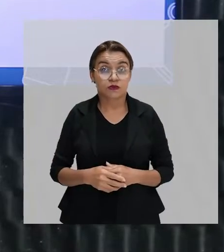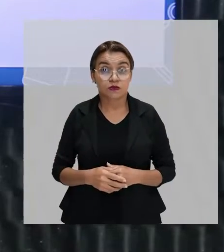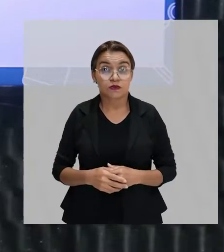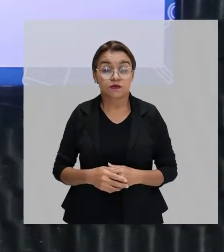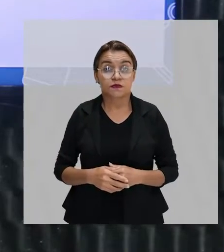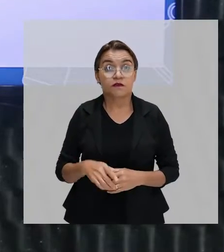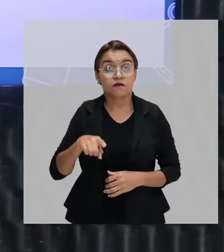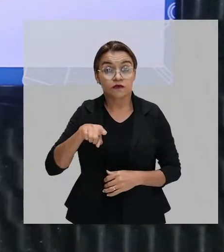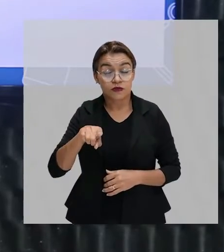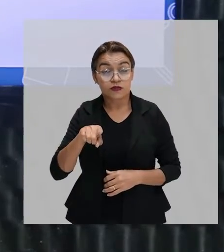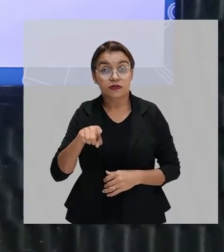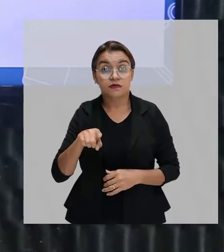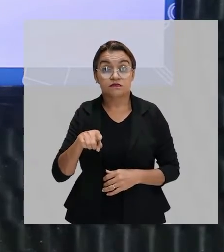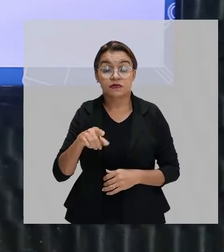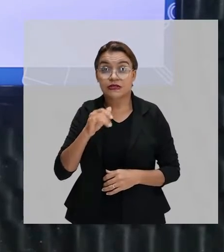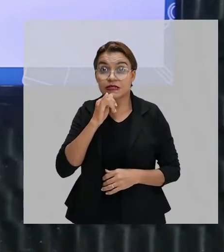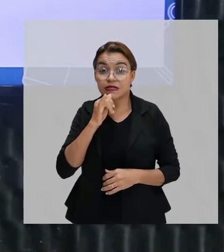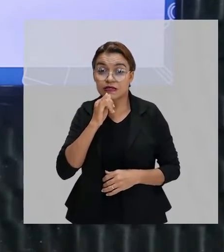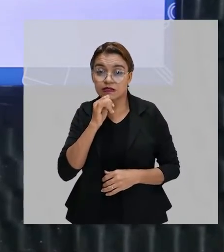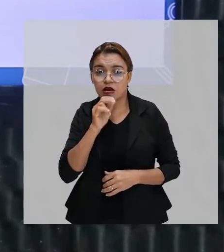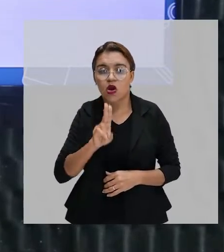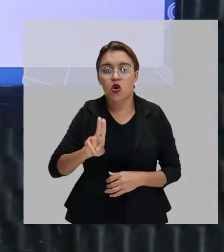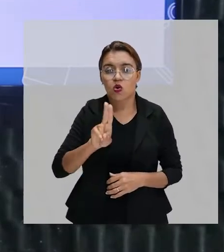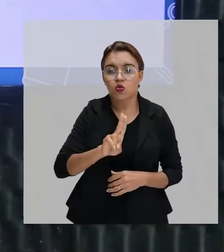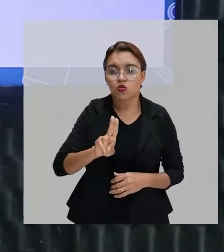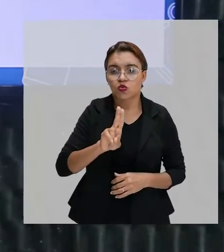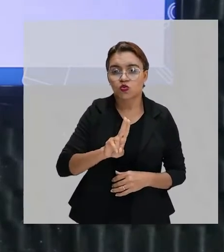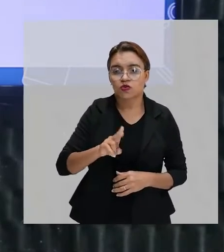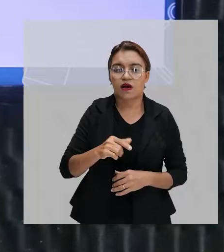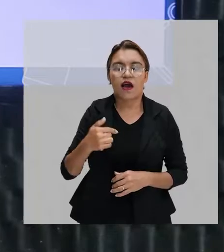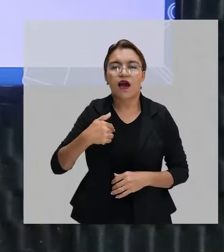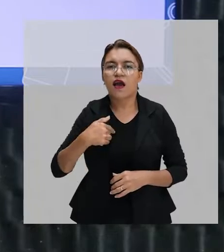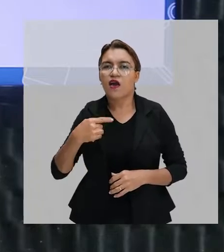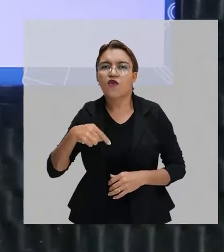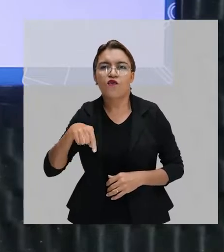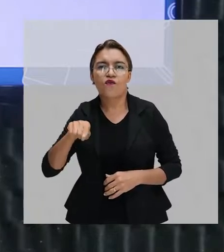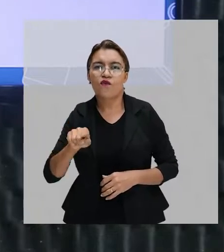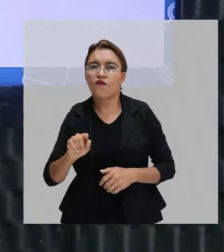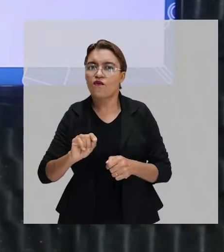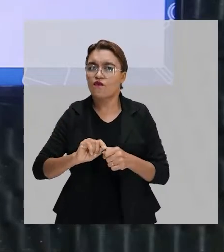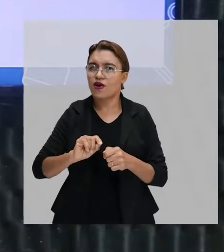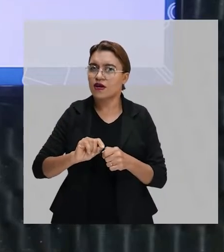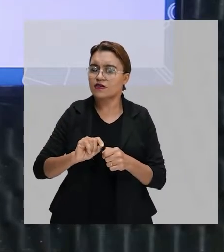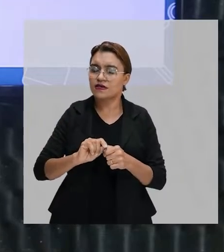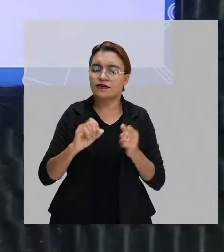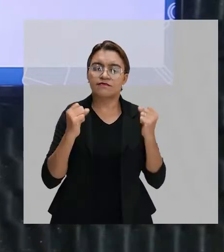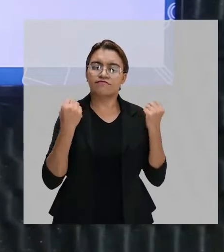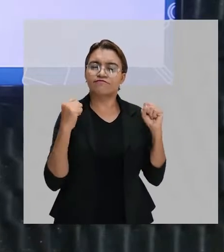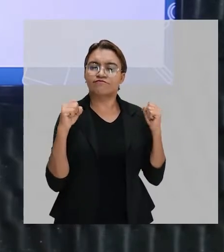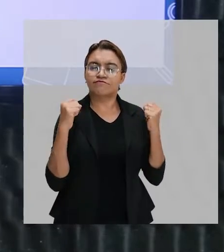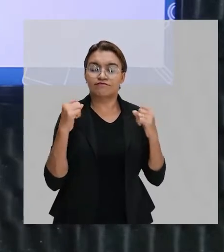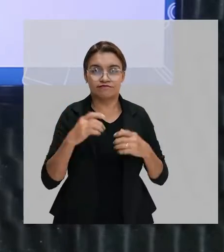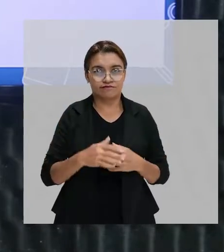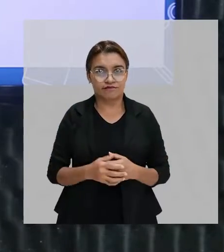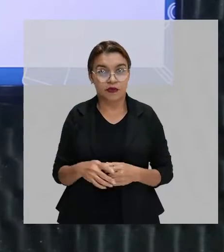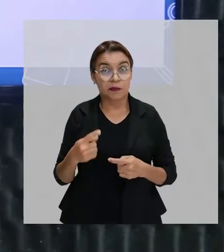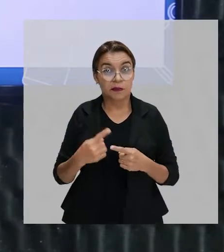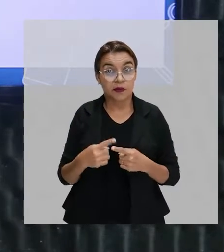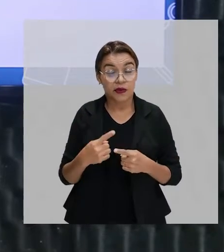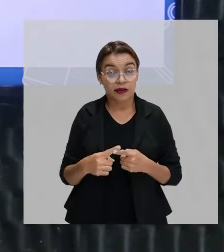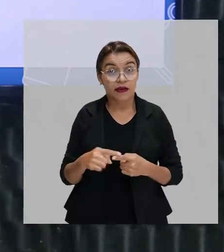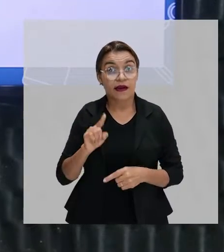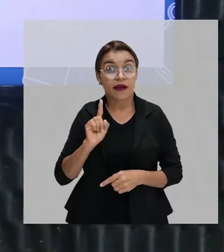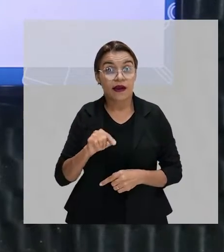conceitos nunca mais usei essa expressão eu vou fazer uma educação é porque a educação